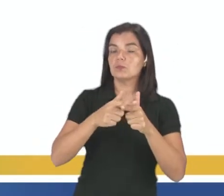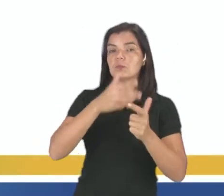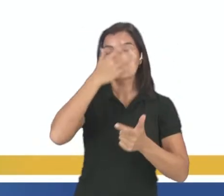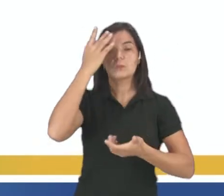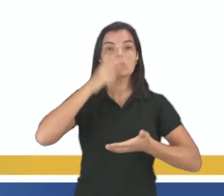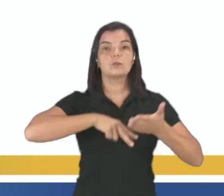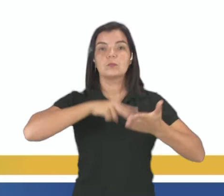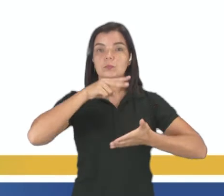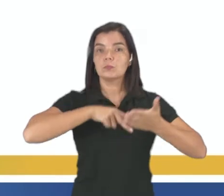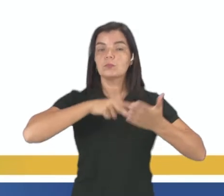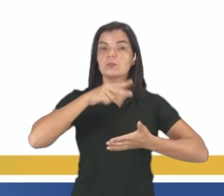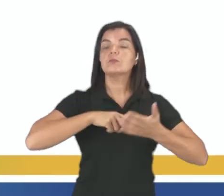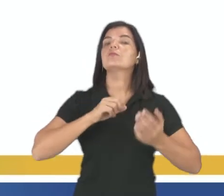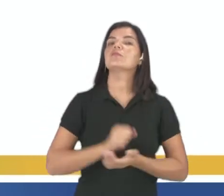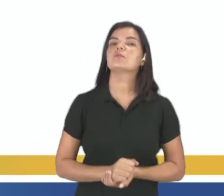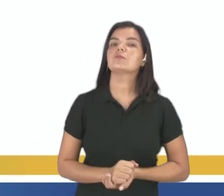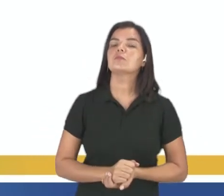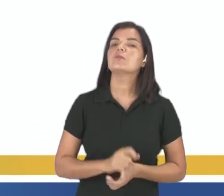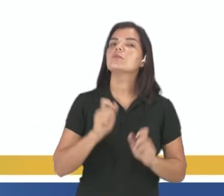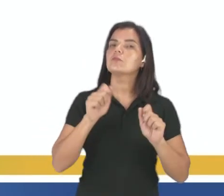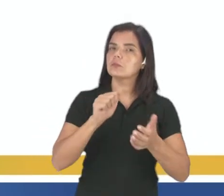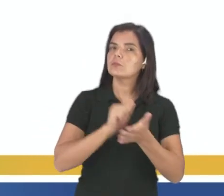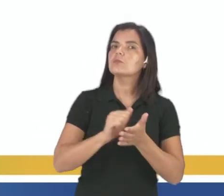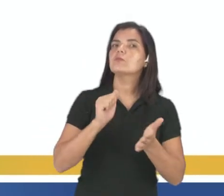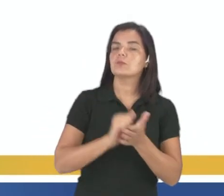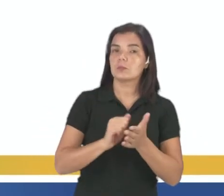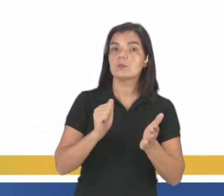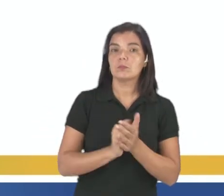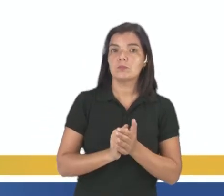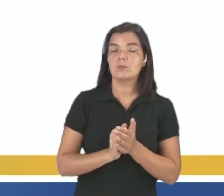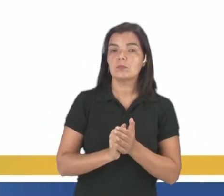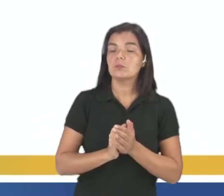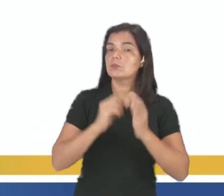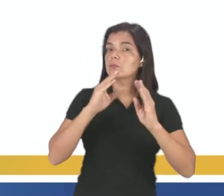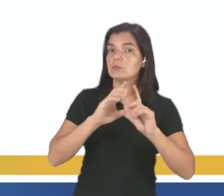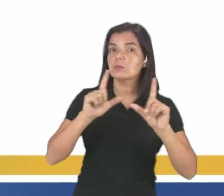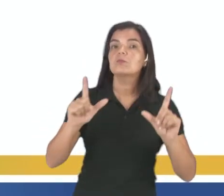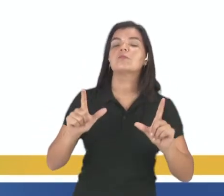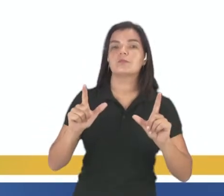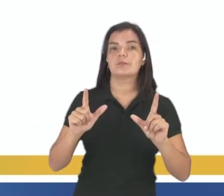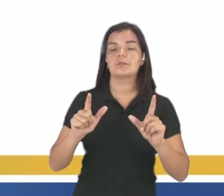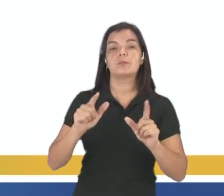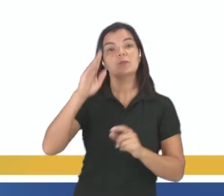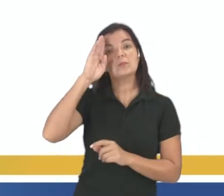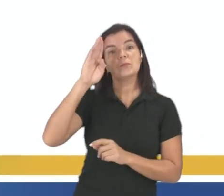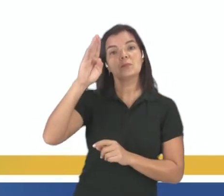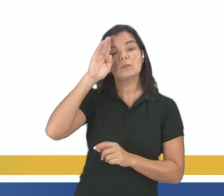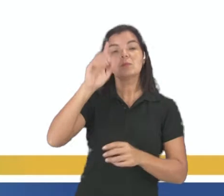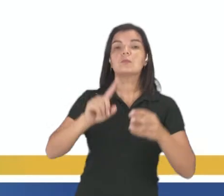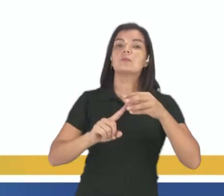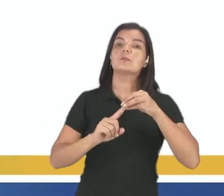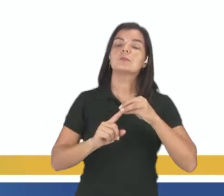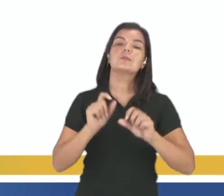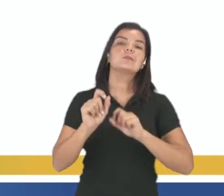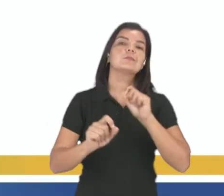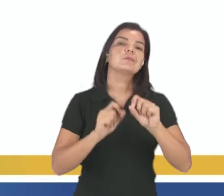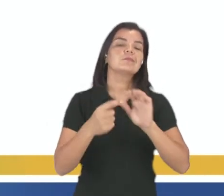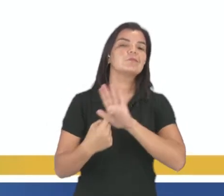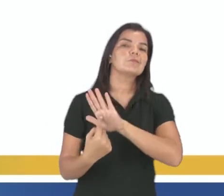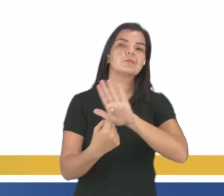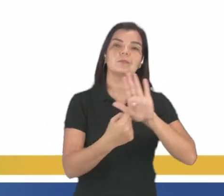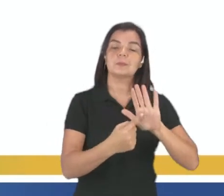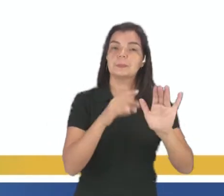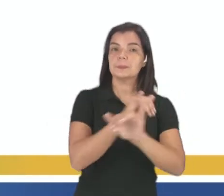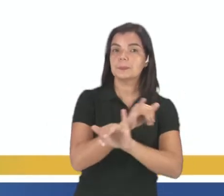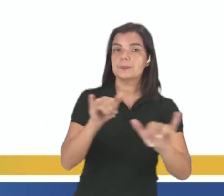leitor, tá? É uma produção textual muito objetiva e o seu principal objetivo é transmitir